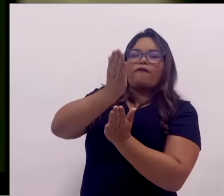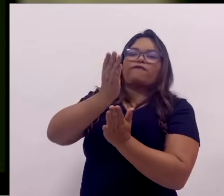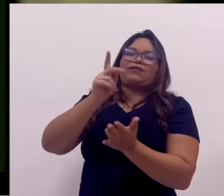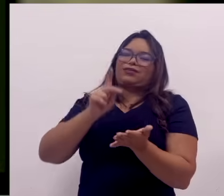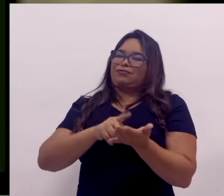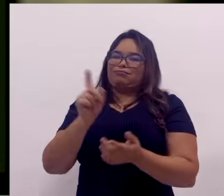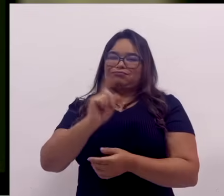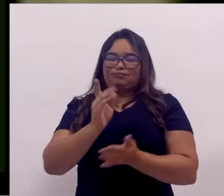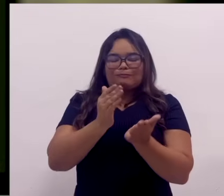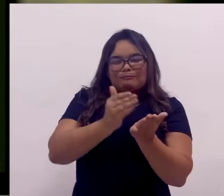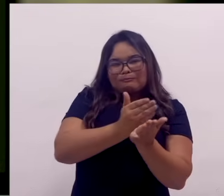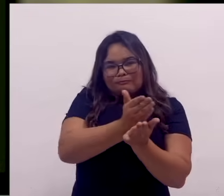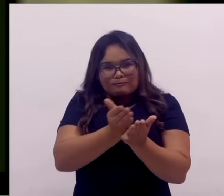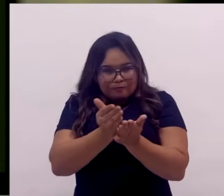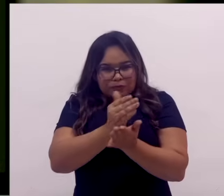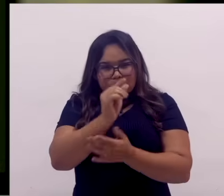possuía.